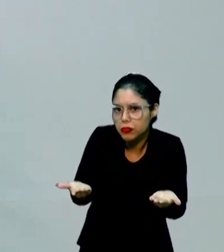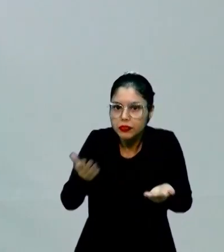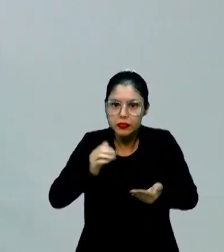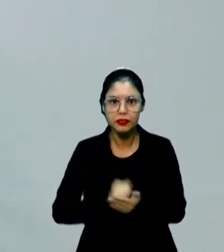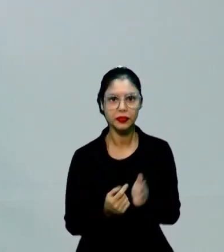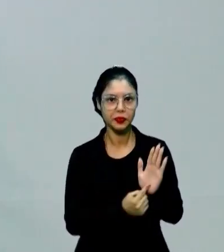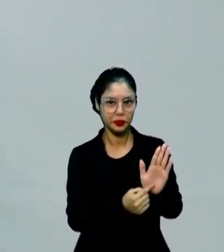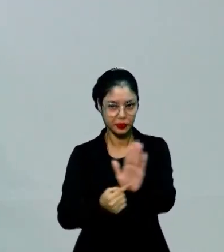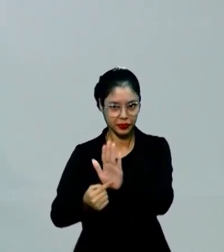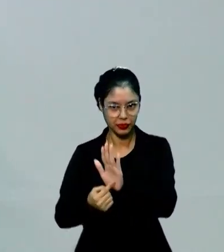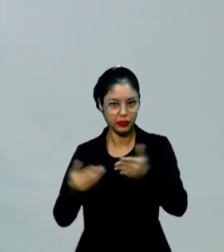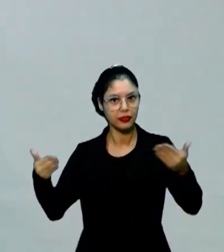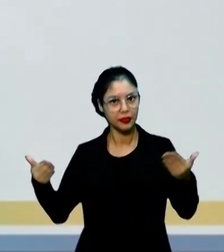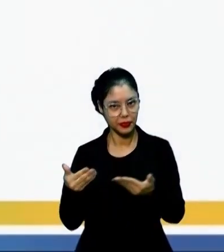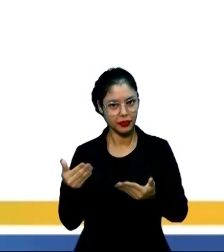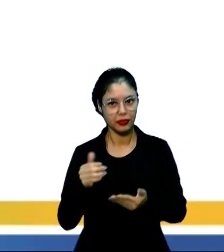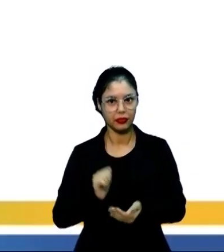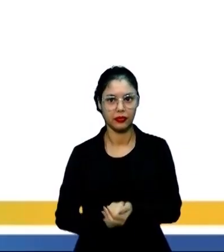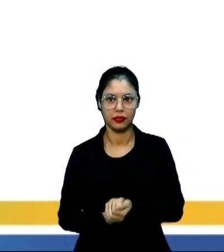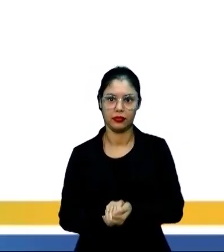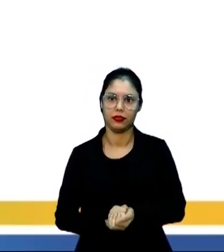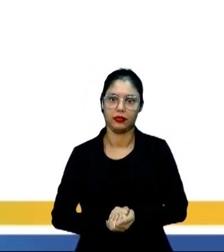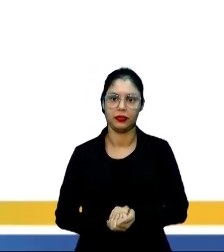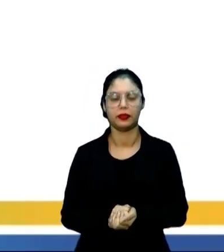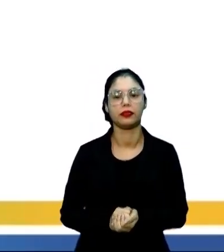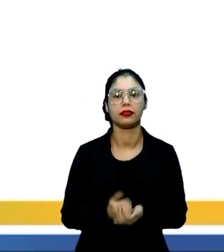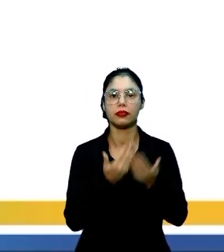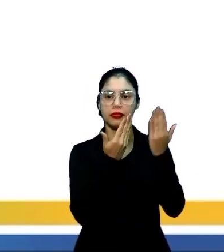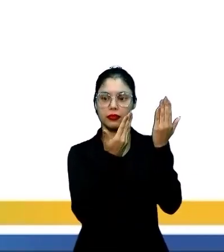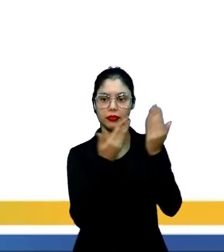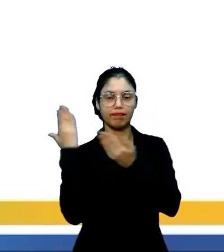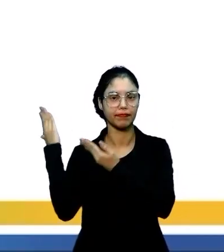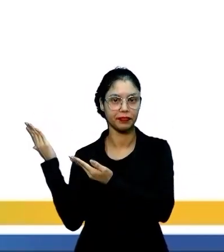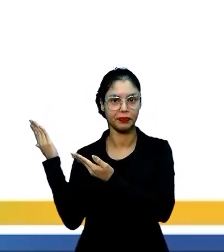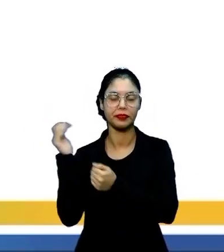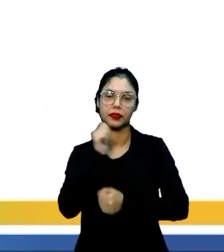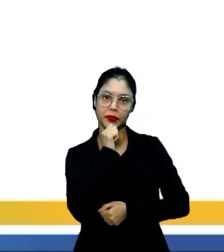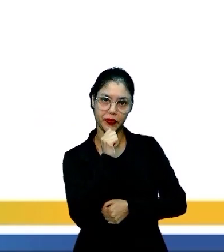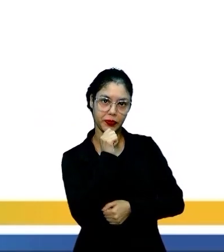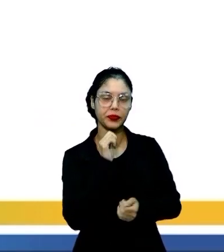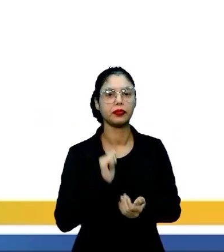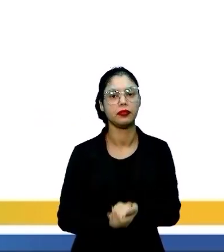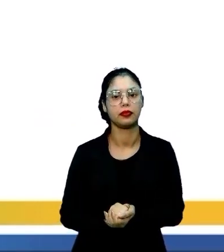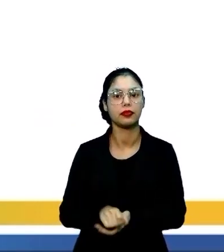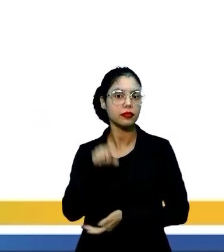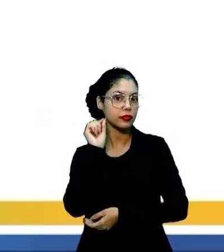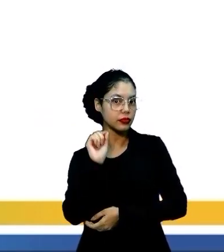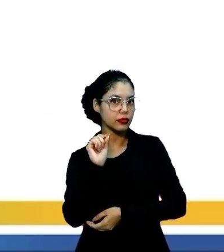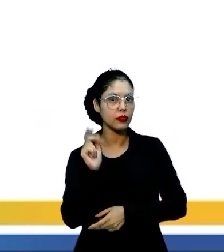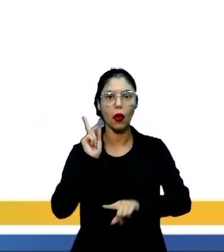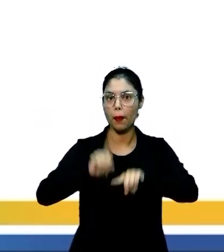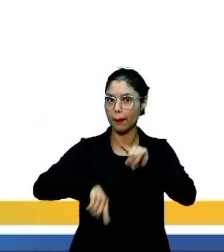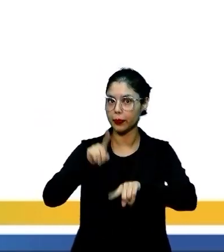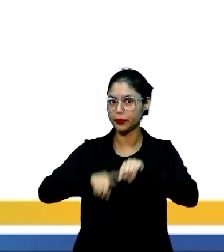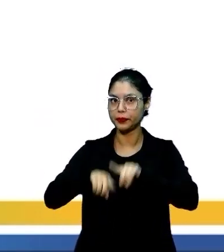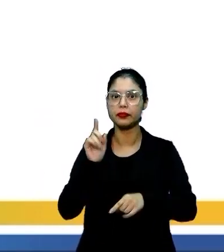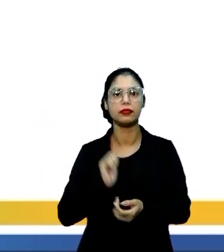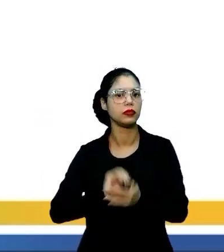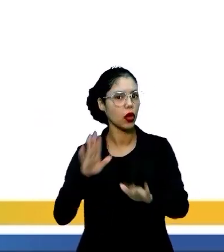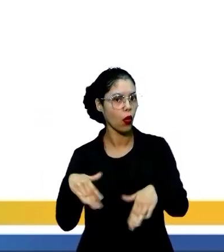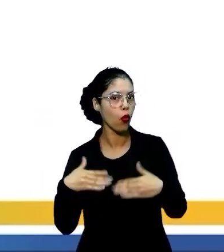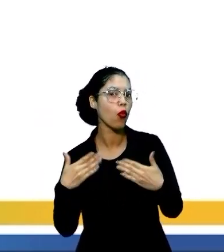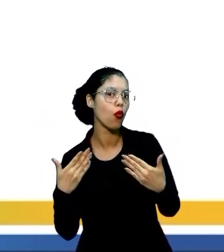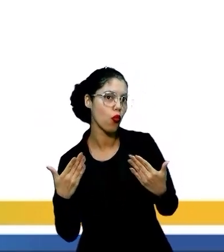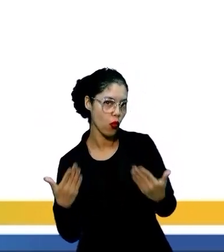Vou mostrar para vocês em tela a referência bibliográfica, que é este o material, o qual